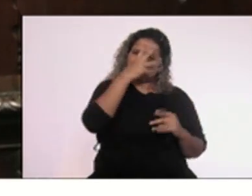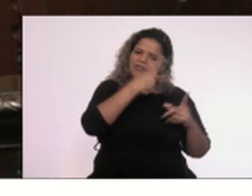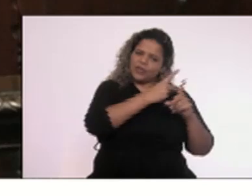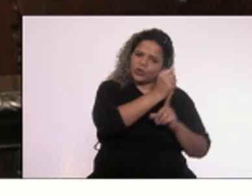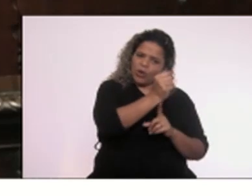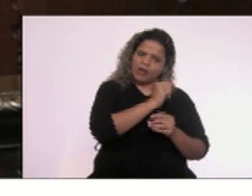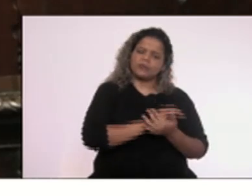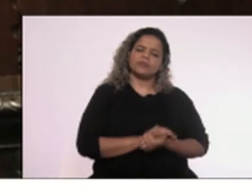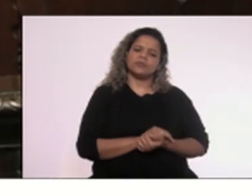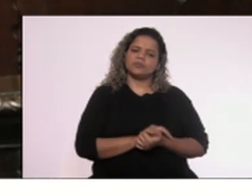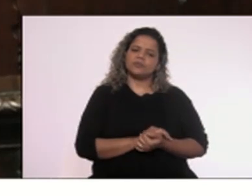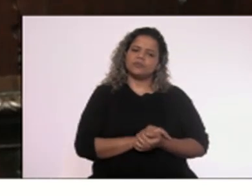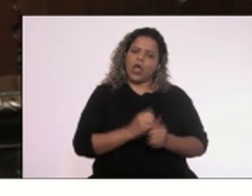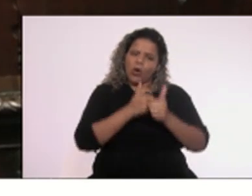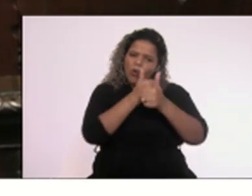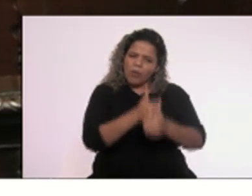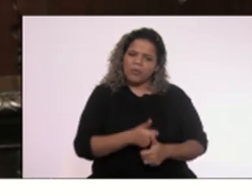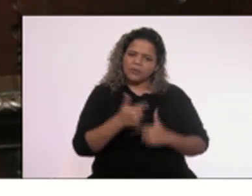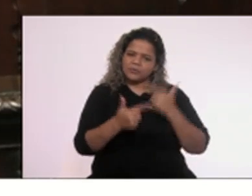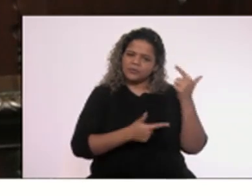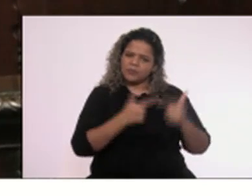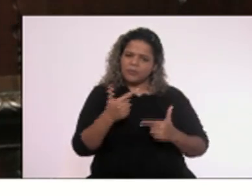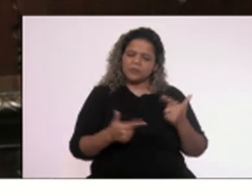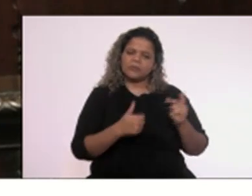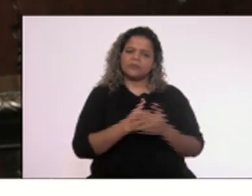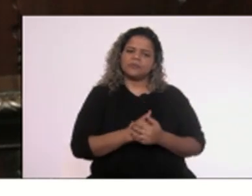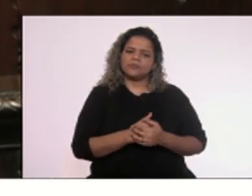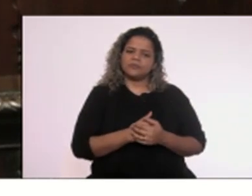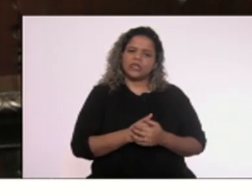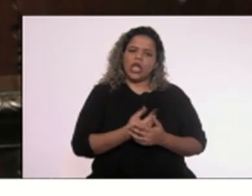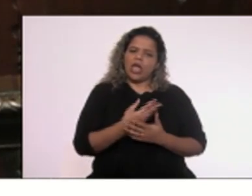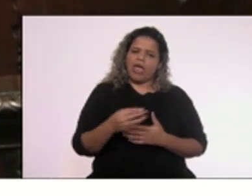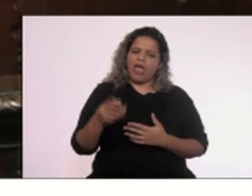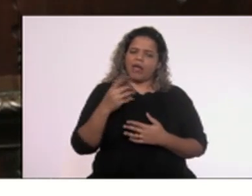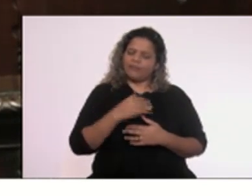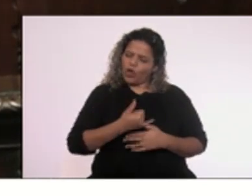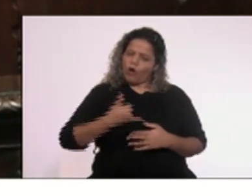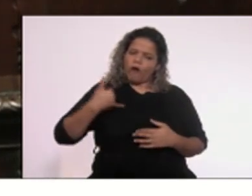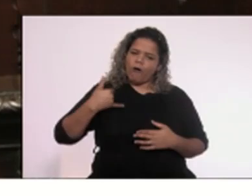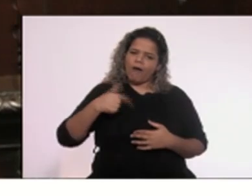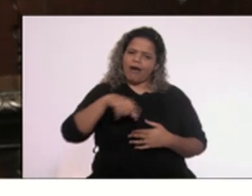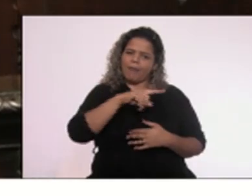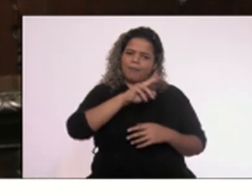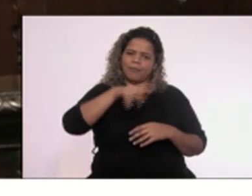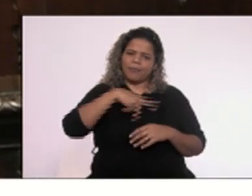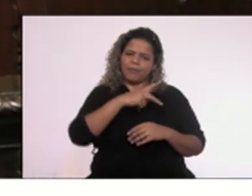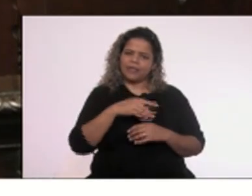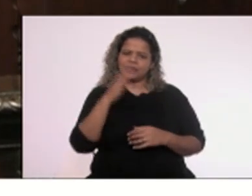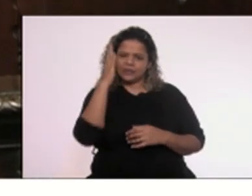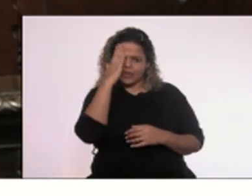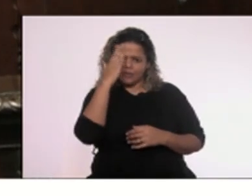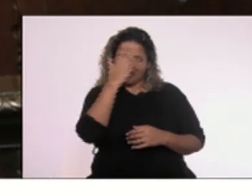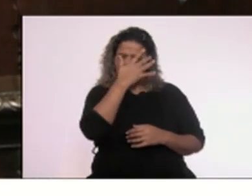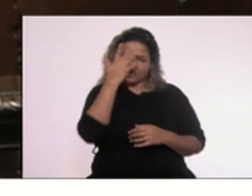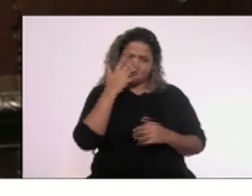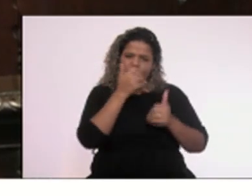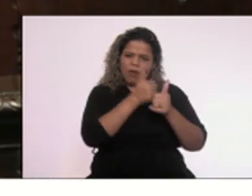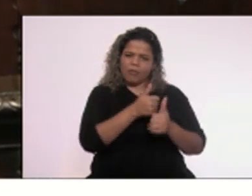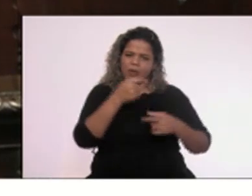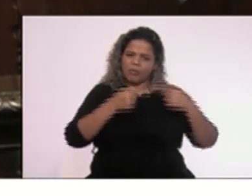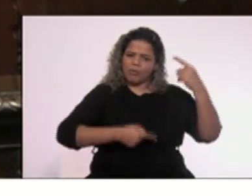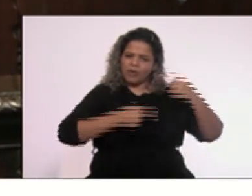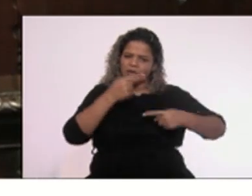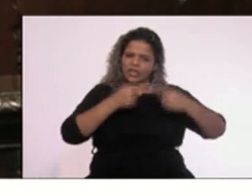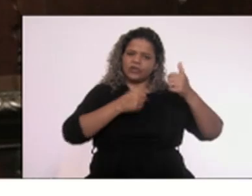vitória e acompanha os trabalhos aqui nessa casa. É muito honroso para nós saber que as pessoas que acompanham a política